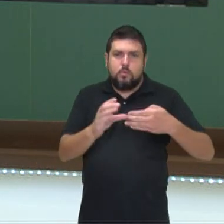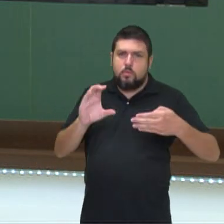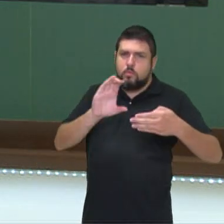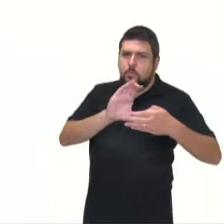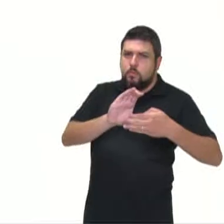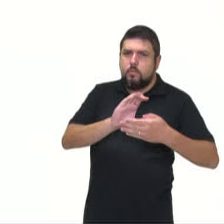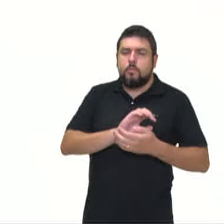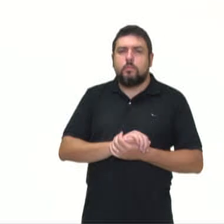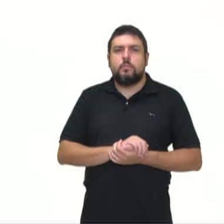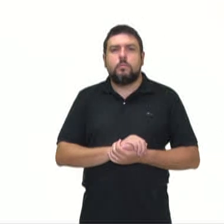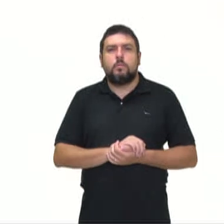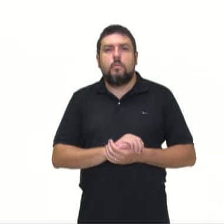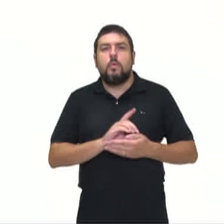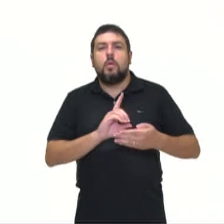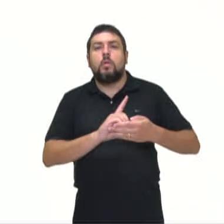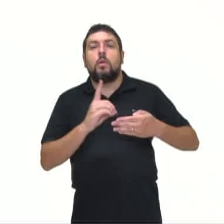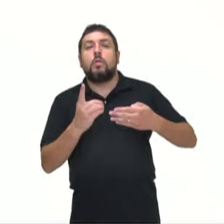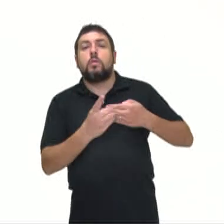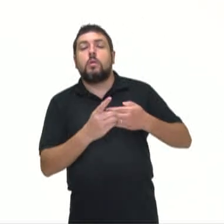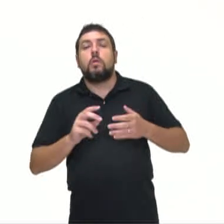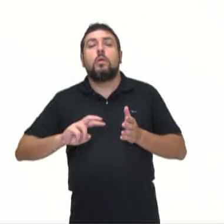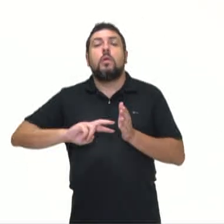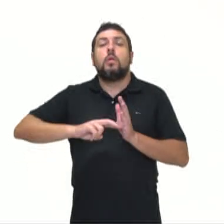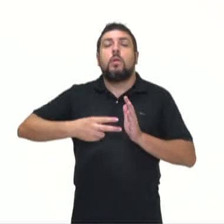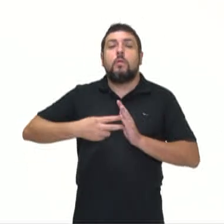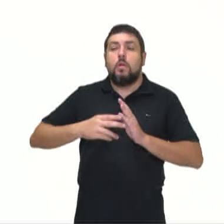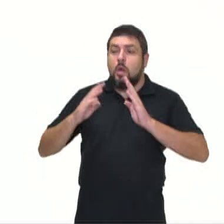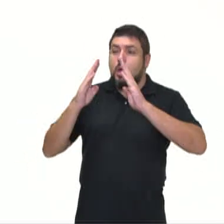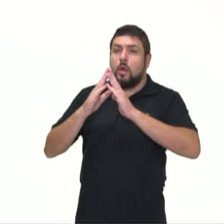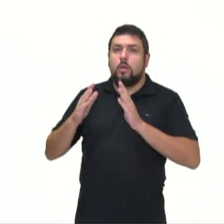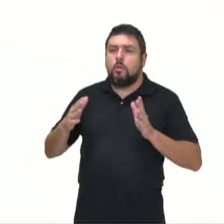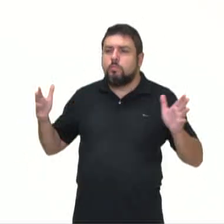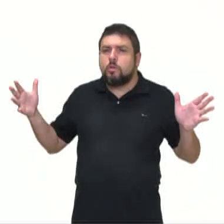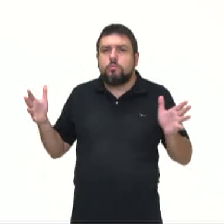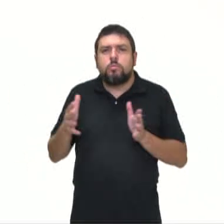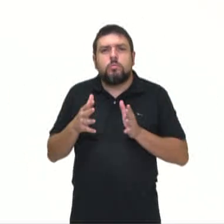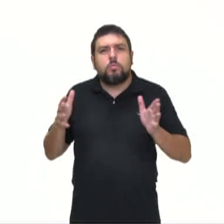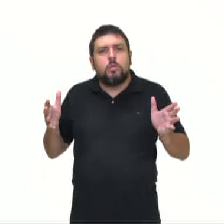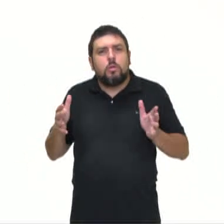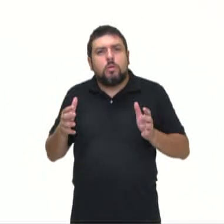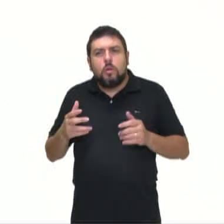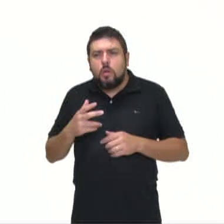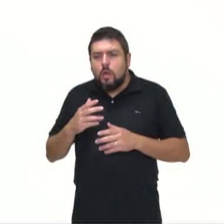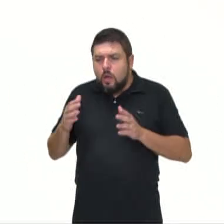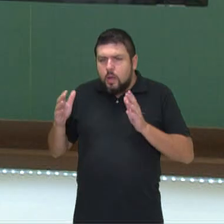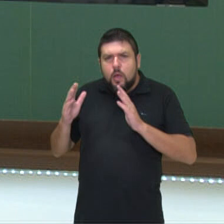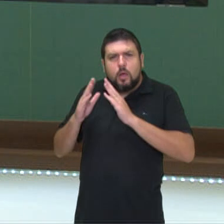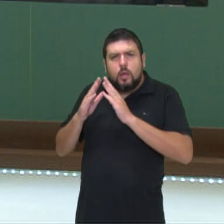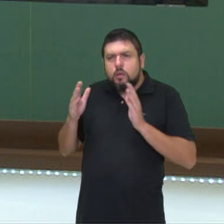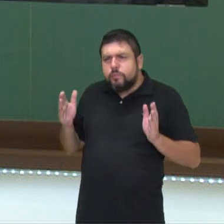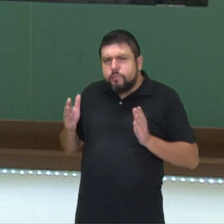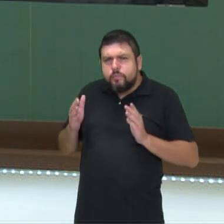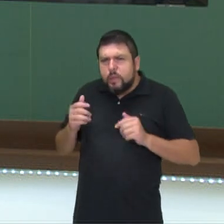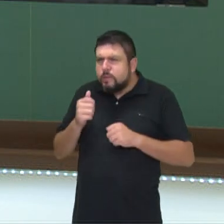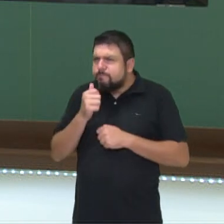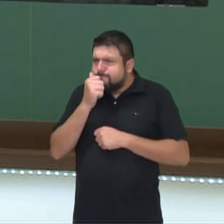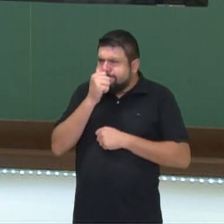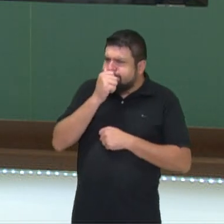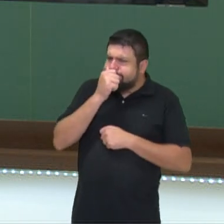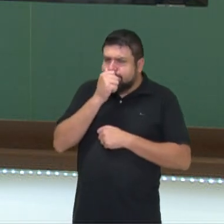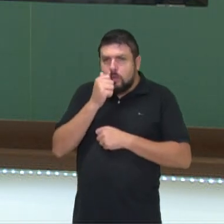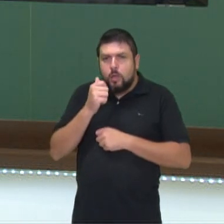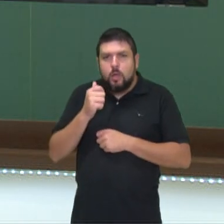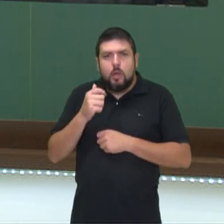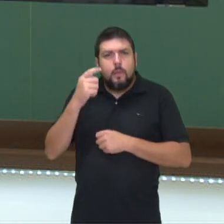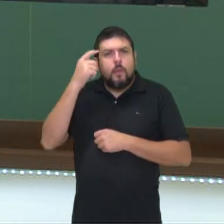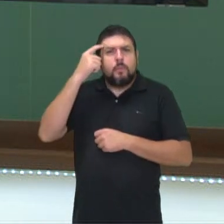O sentido denotativo refere-se ao tamanho, pouco espaço. Isso mesmo. Então, no sentido literal, pensamos que é uma